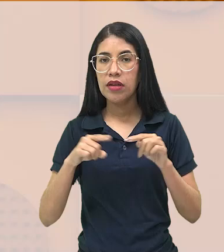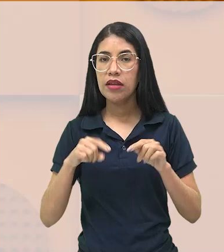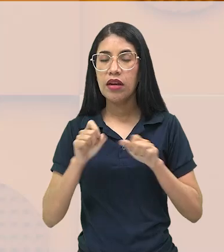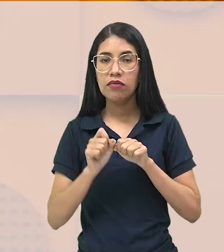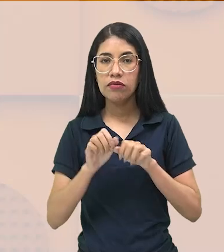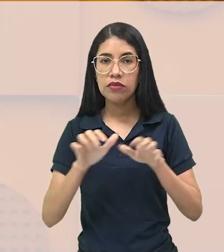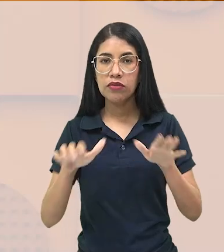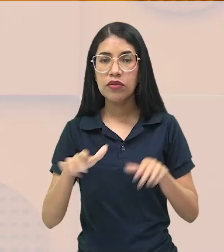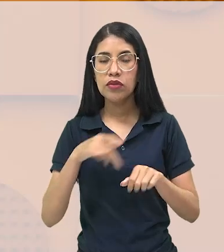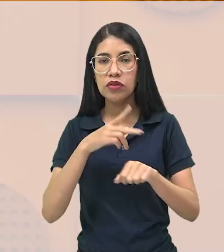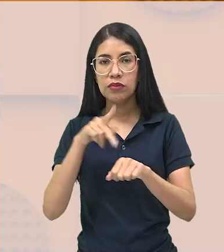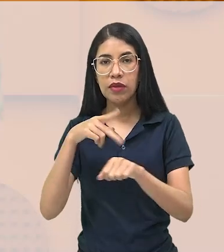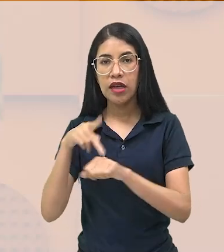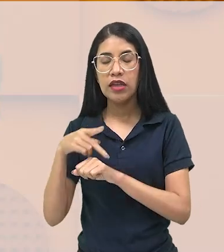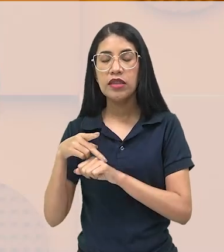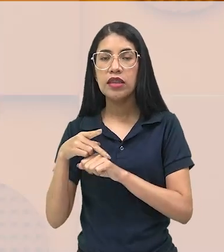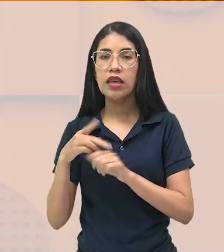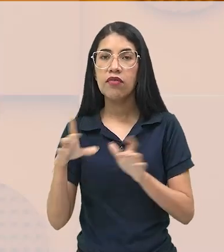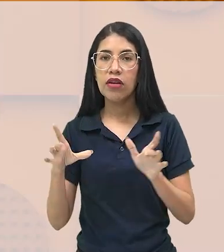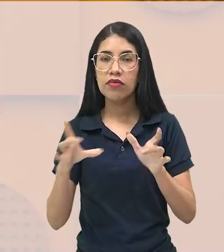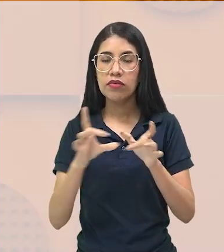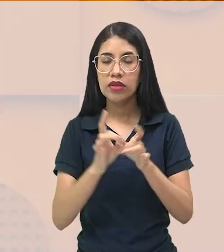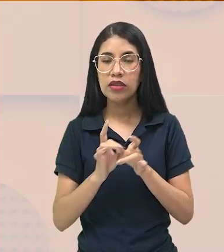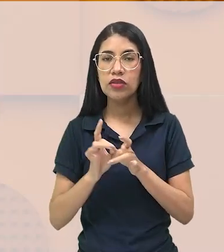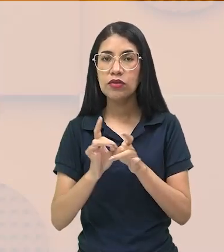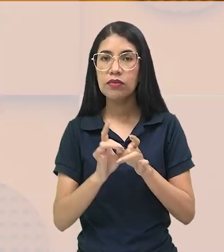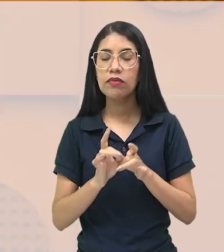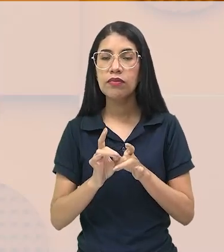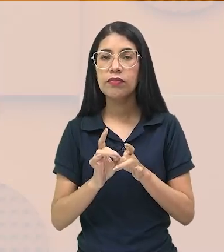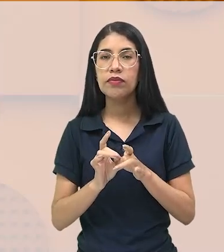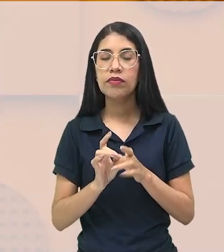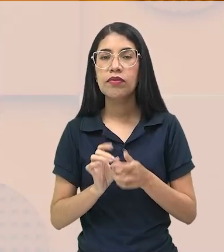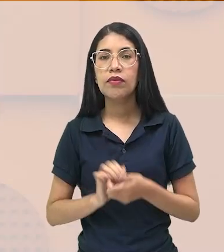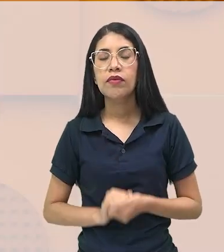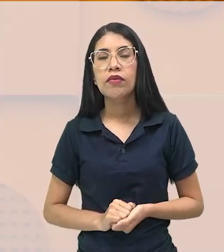do território dos países que vão formar esses blocos